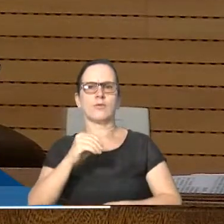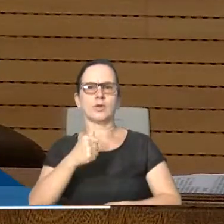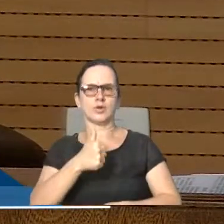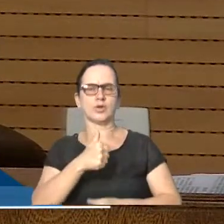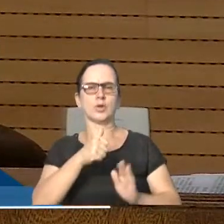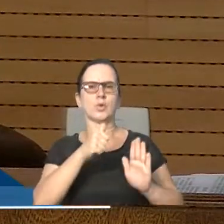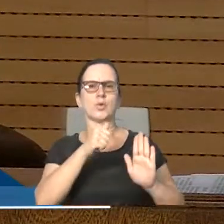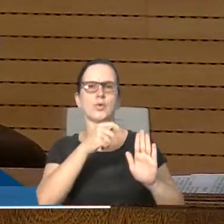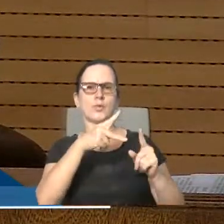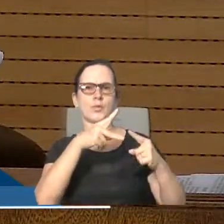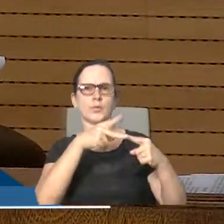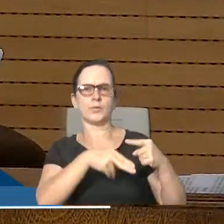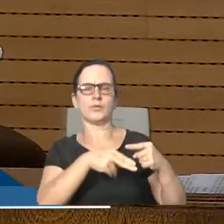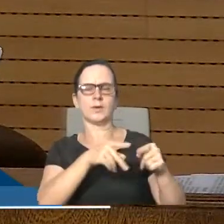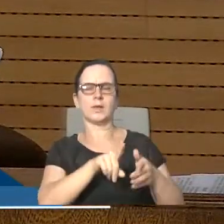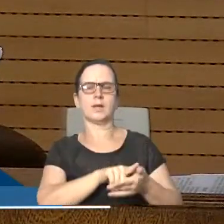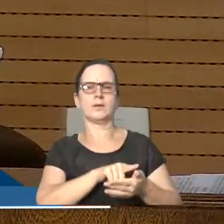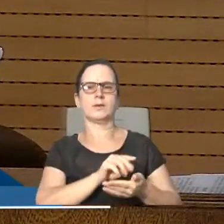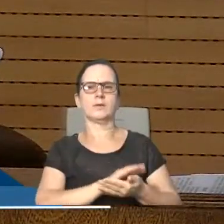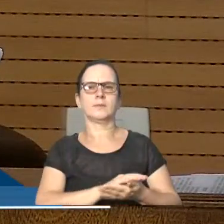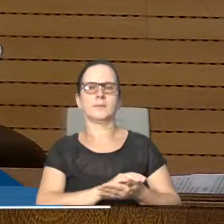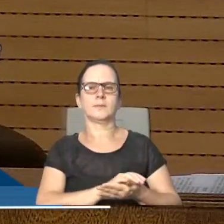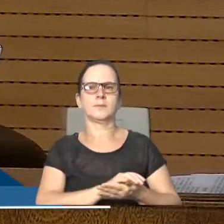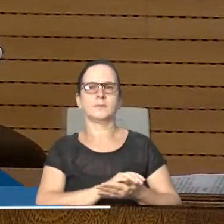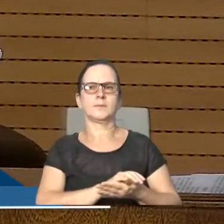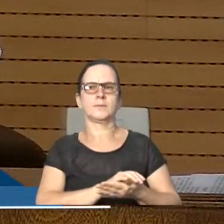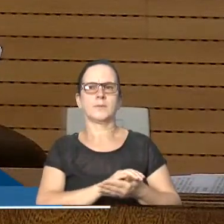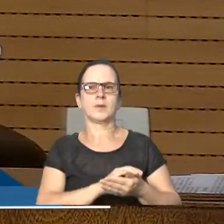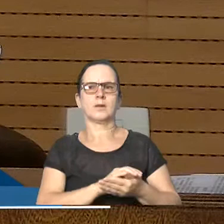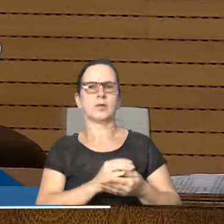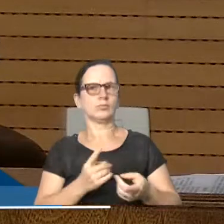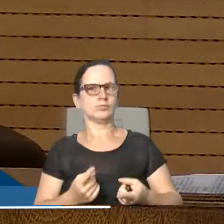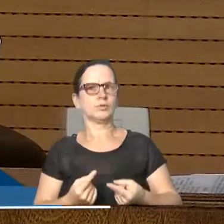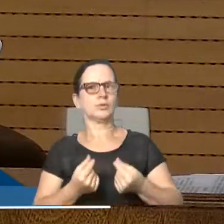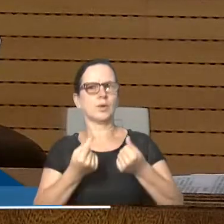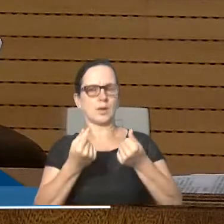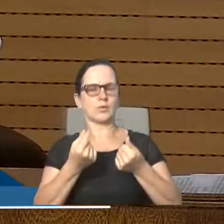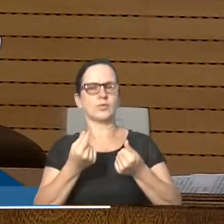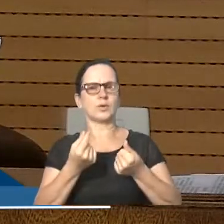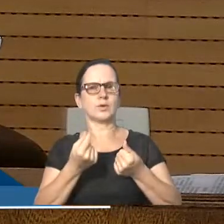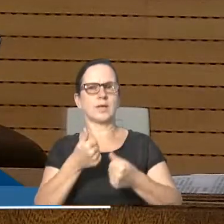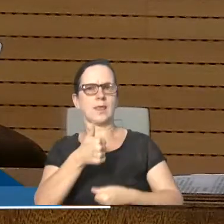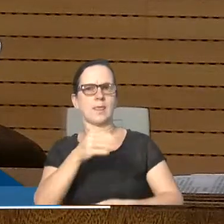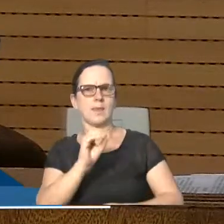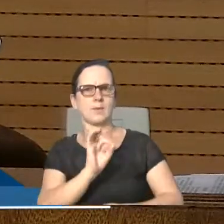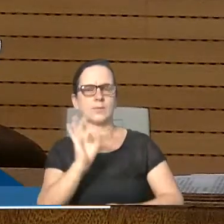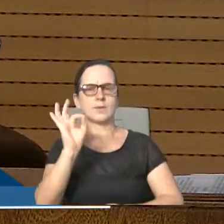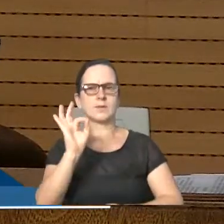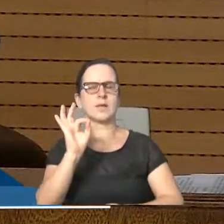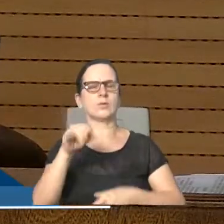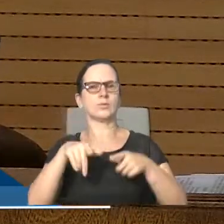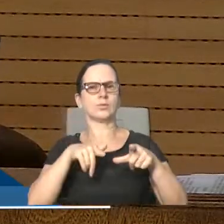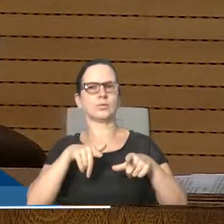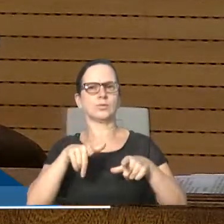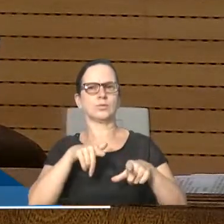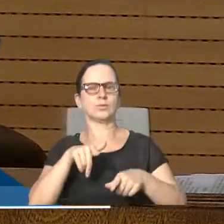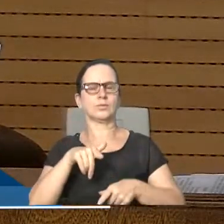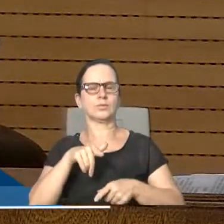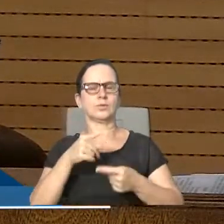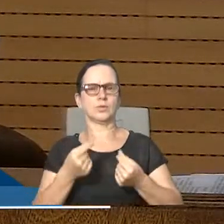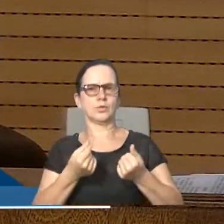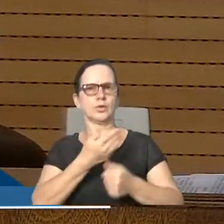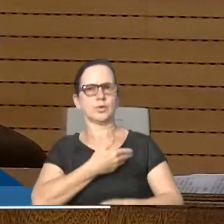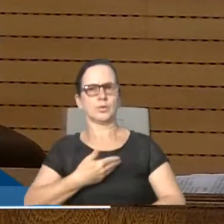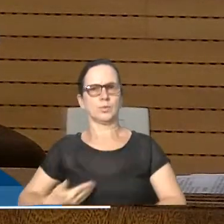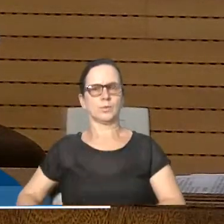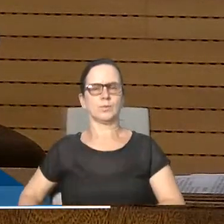nos programas habitacionais públicos ou subsidiados com recursos públicos, 10% das unidades edificadas dentro